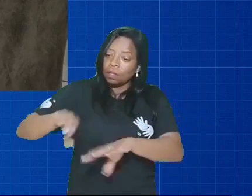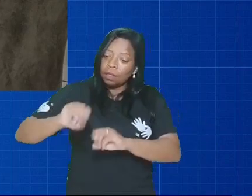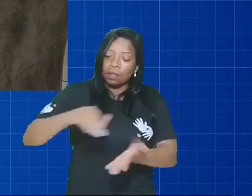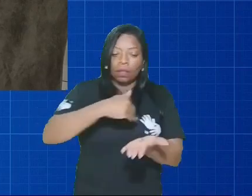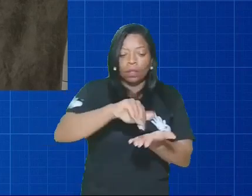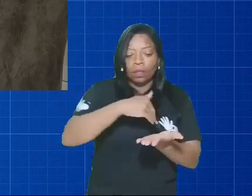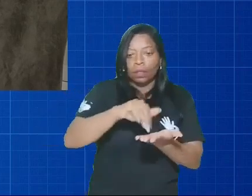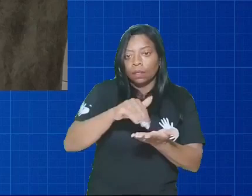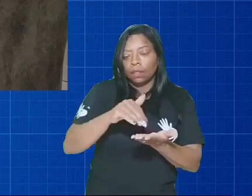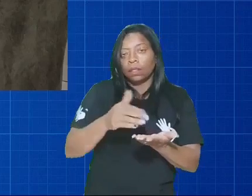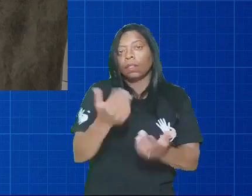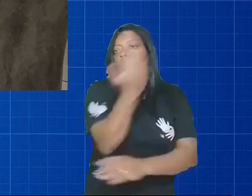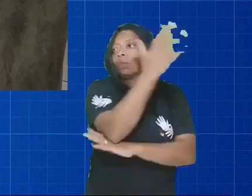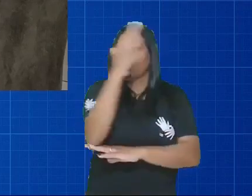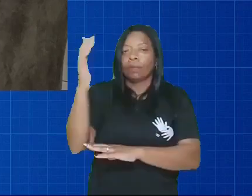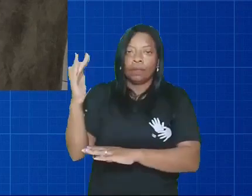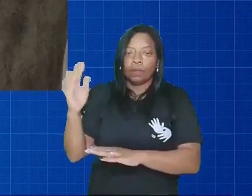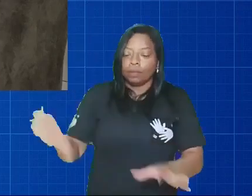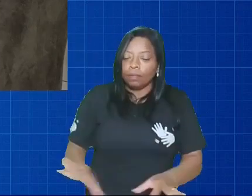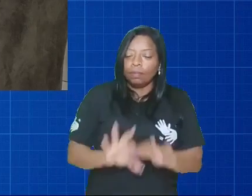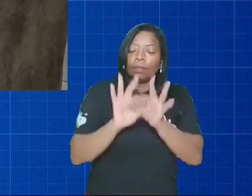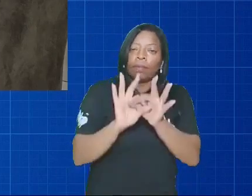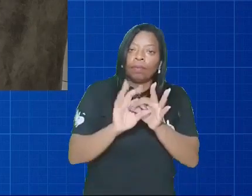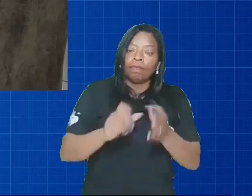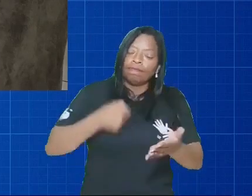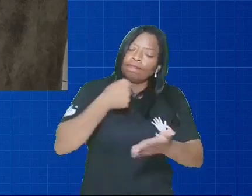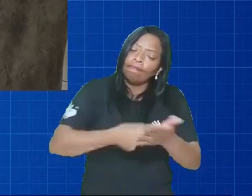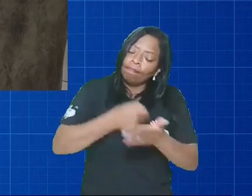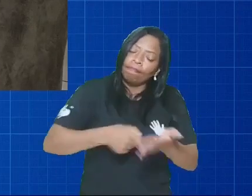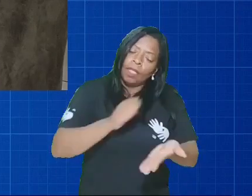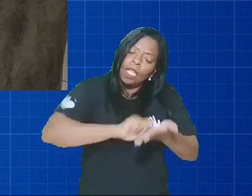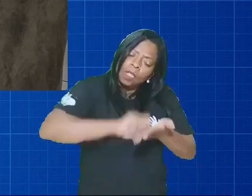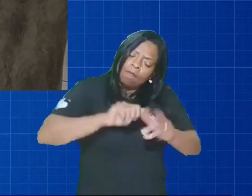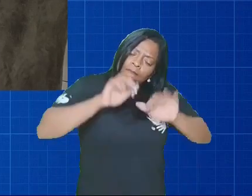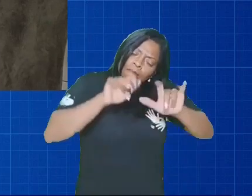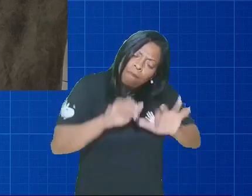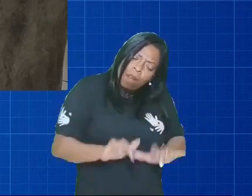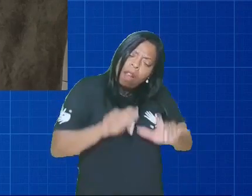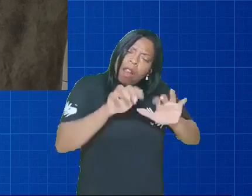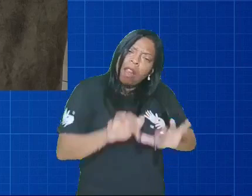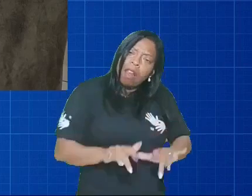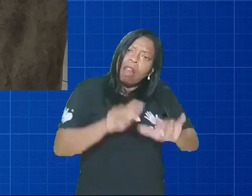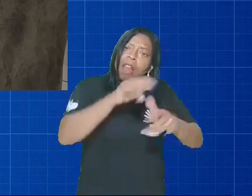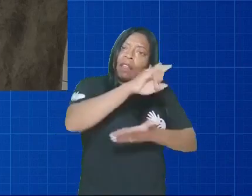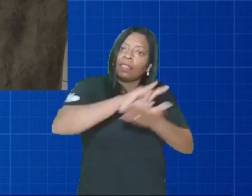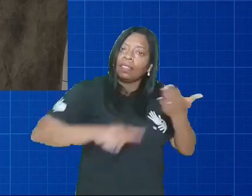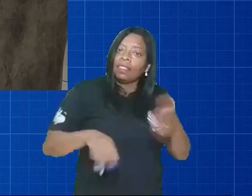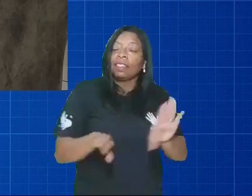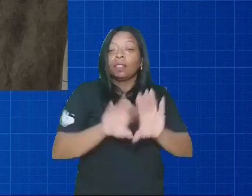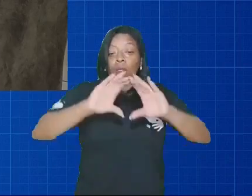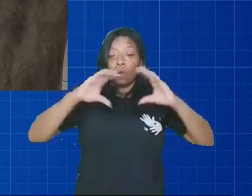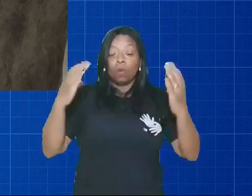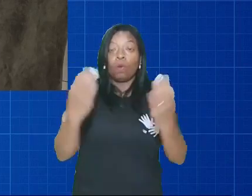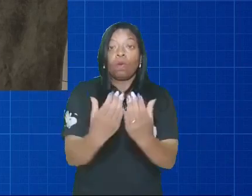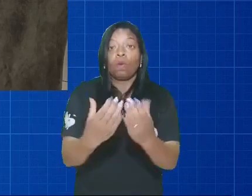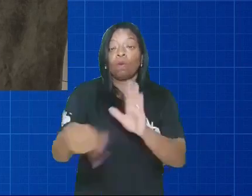minuta, né? Então foi uma época assim, de pandemia, que a gente estava com essa necessidade dessa política. Fizemos uma conferência municipal do meio ambiente,